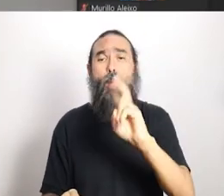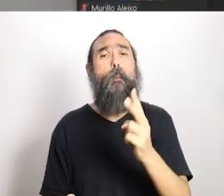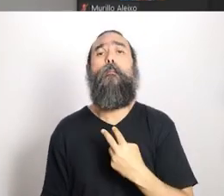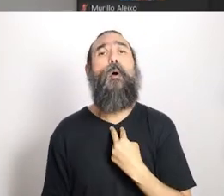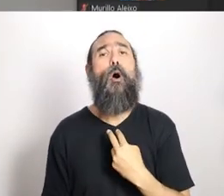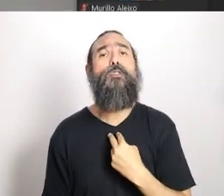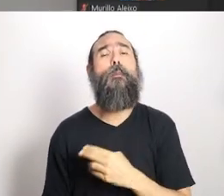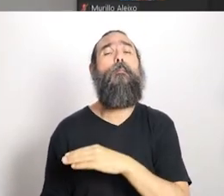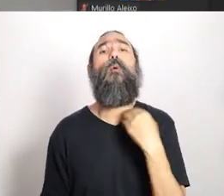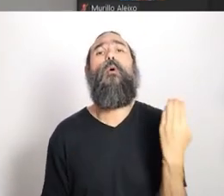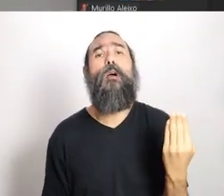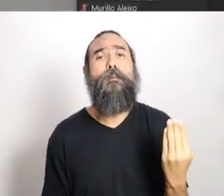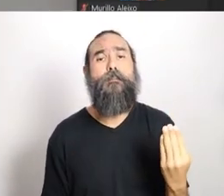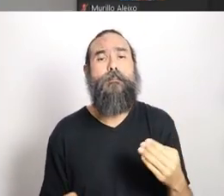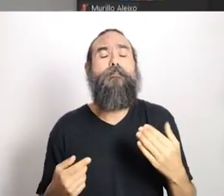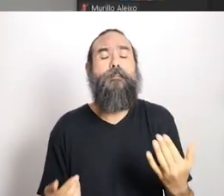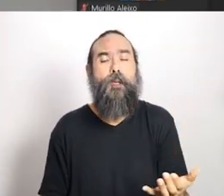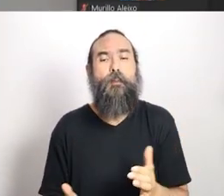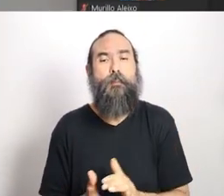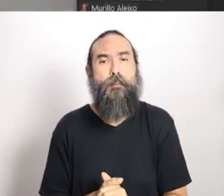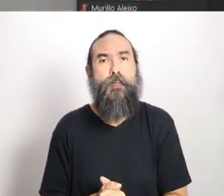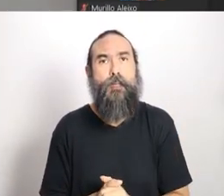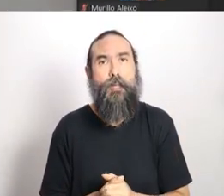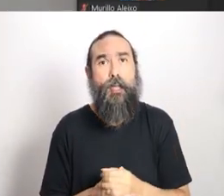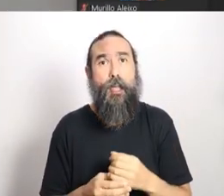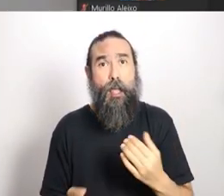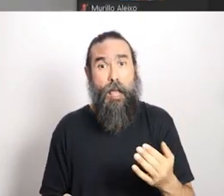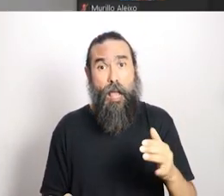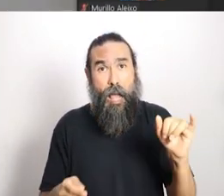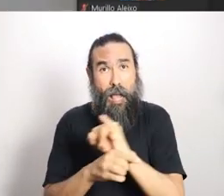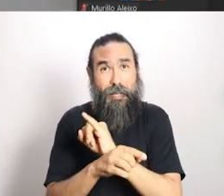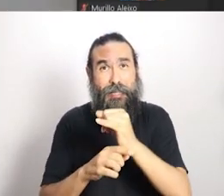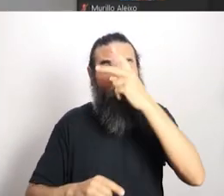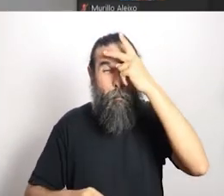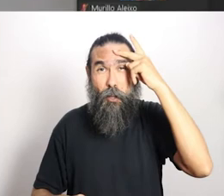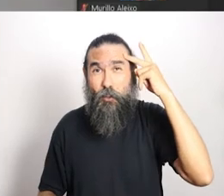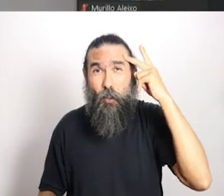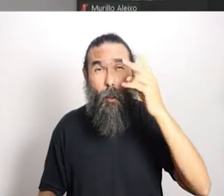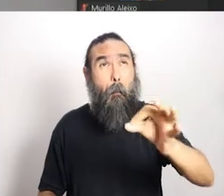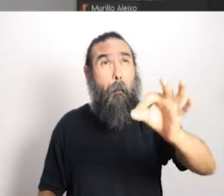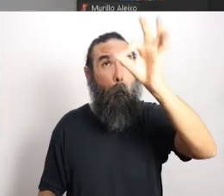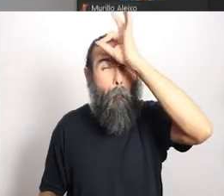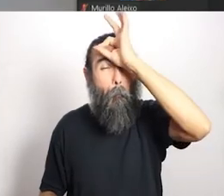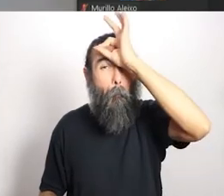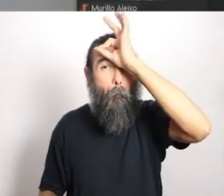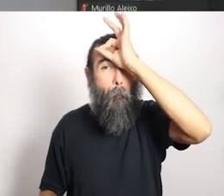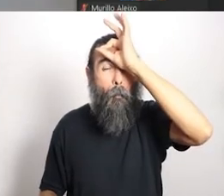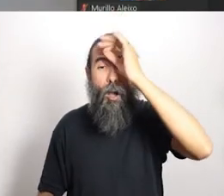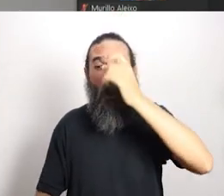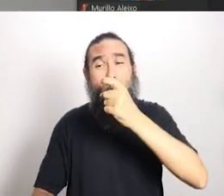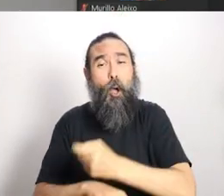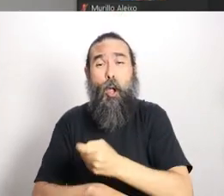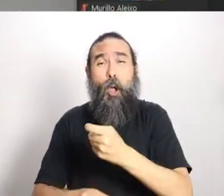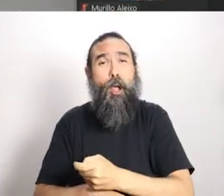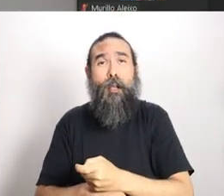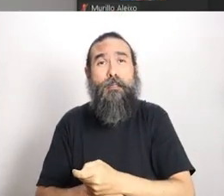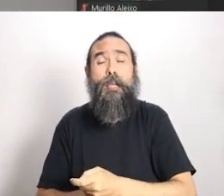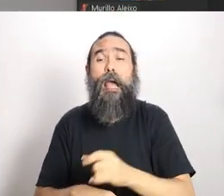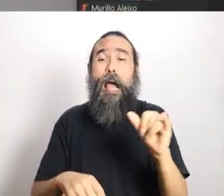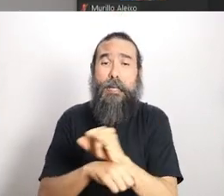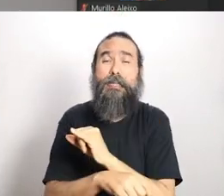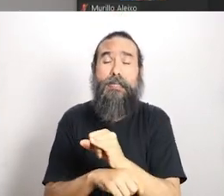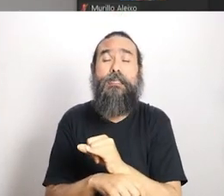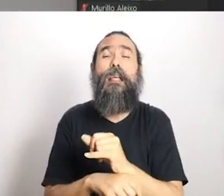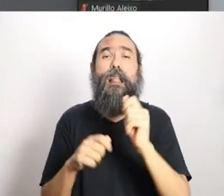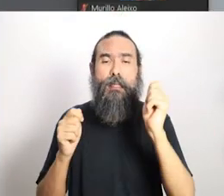pode morrer? E aí eu vou entender a visão dessa pessoa. Às vezes é uma visão rasa e às vezes ela tem uma visão realmente